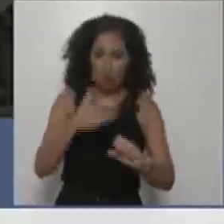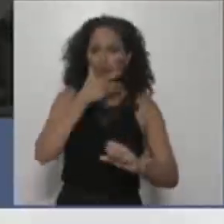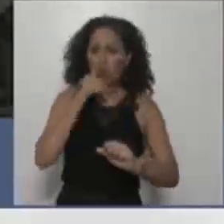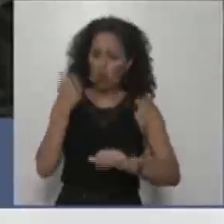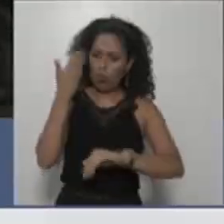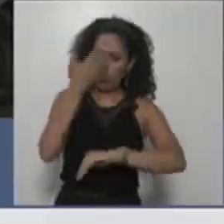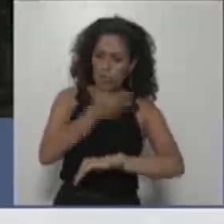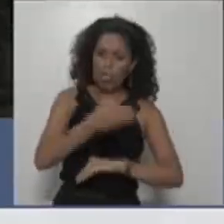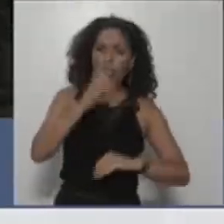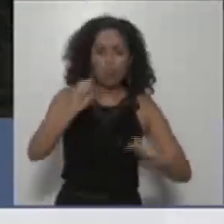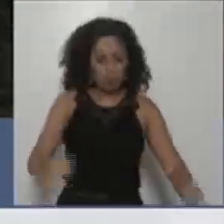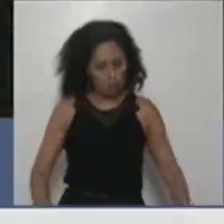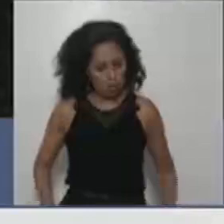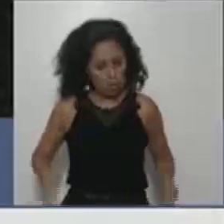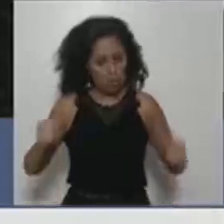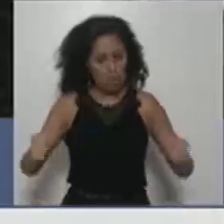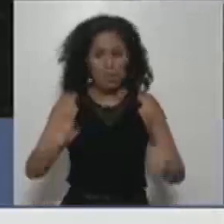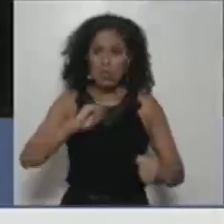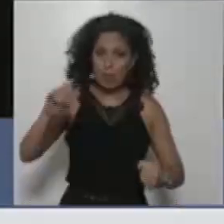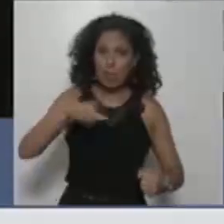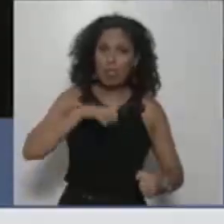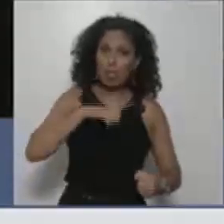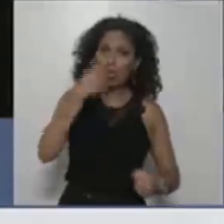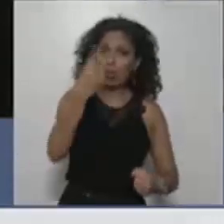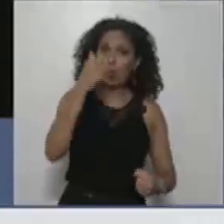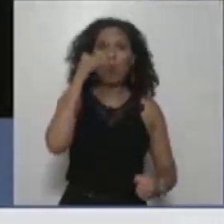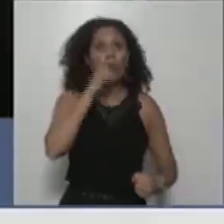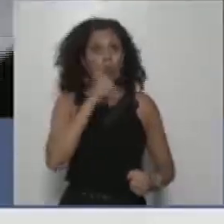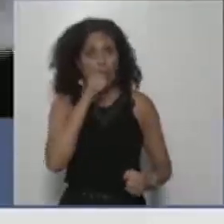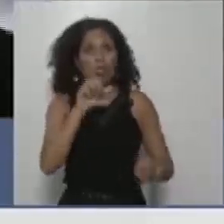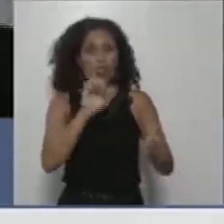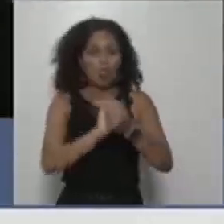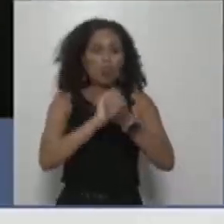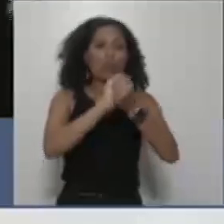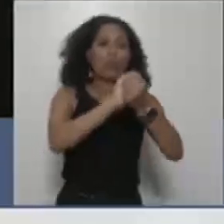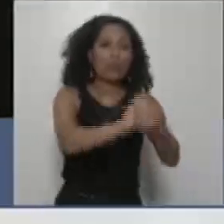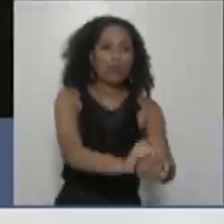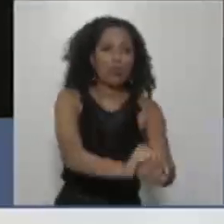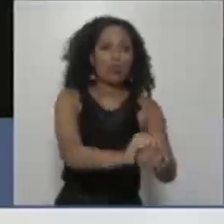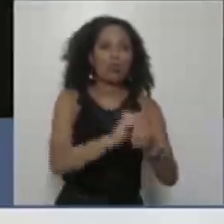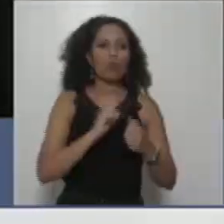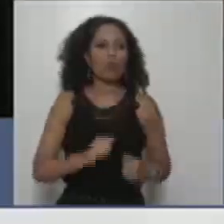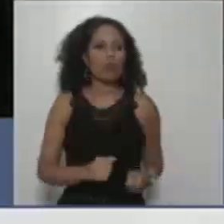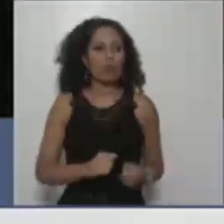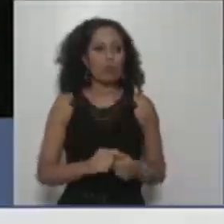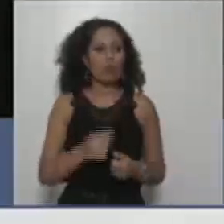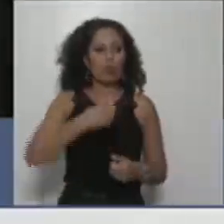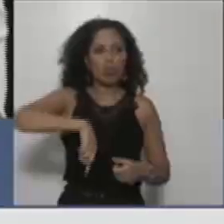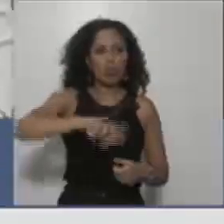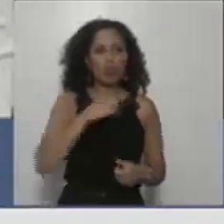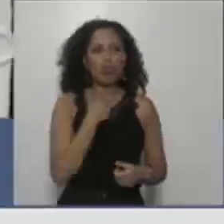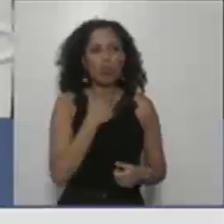com necessidades especiais, desde que acompanhado de mulheres. A gente